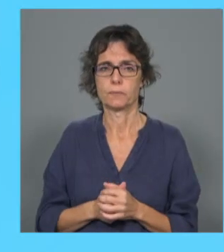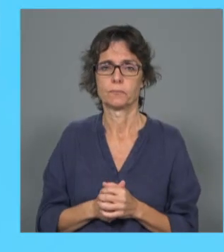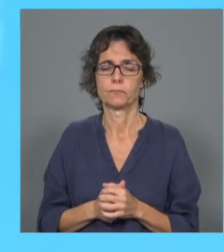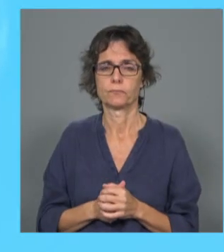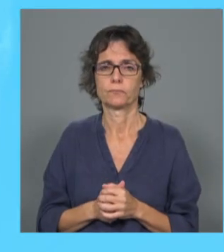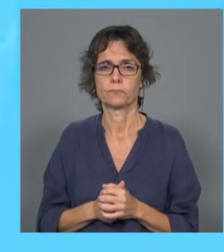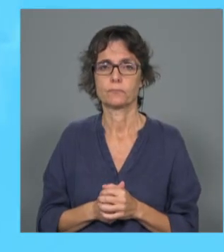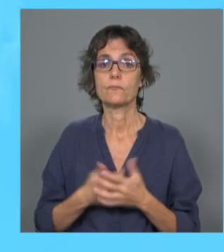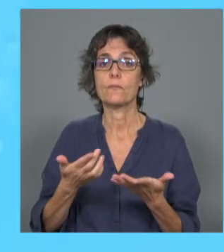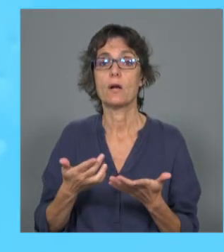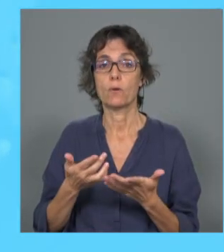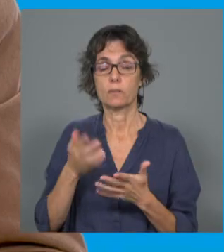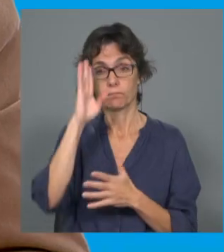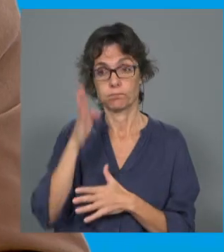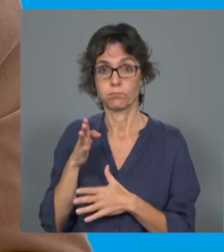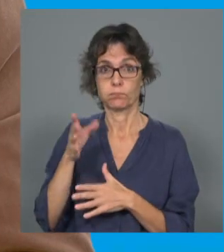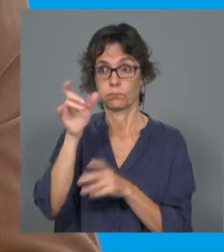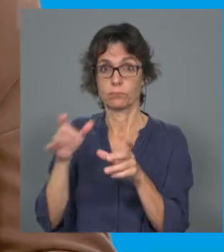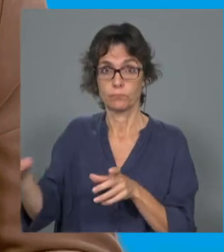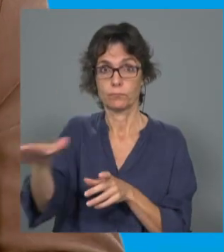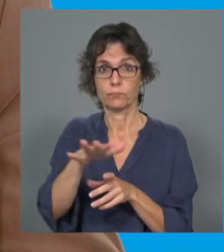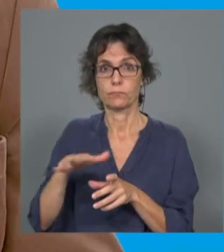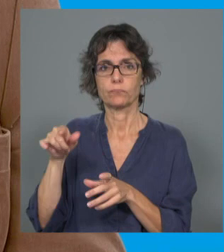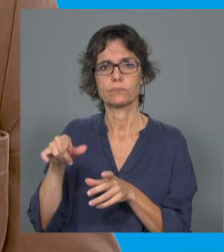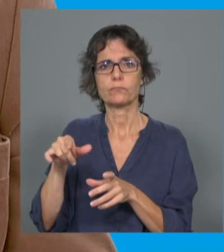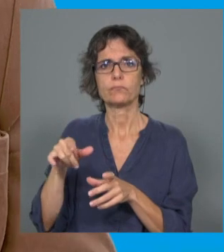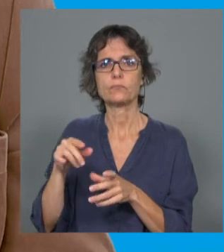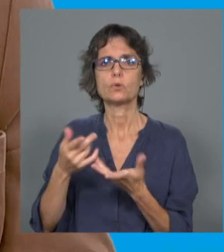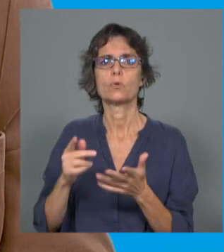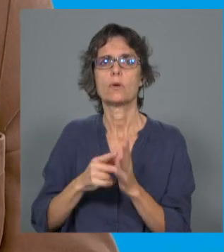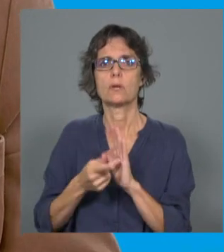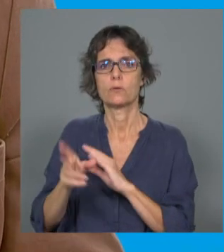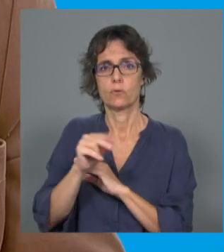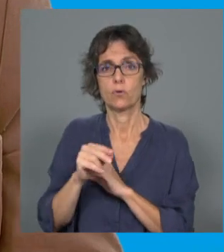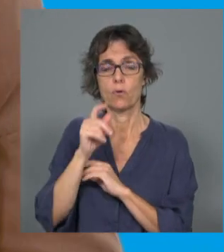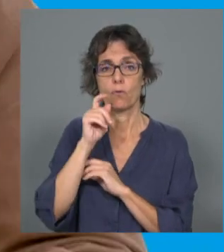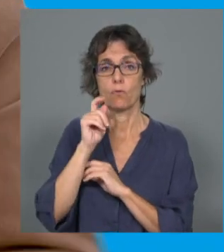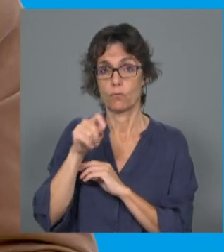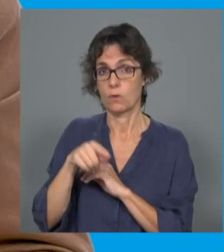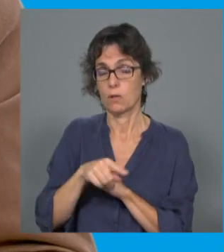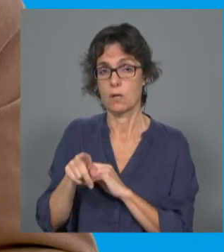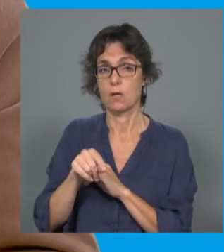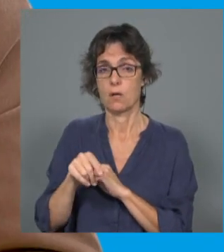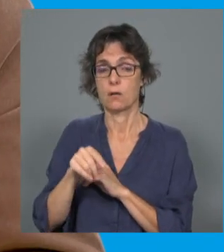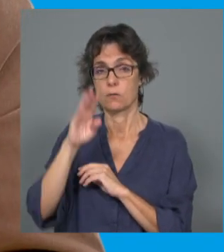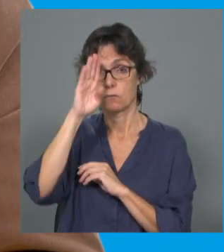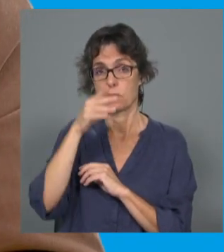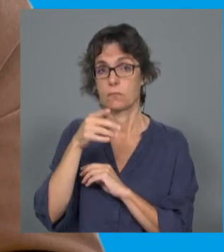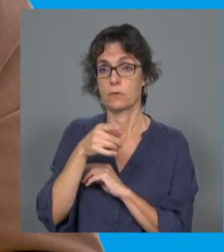Ora bem, esse exército foi, graças à grande coragem, às novas técnicas dos ucranianos, foi completamente derrotado